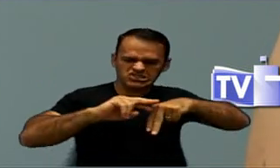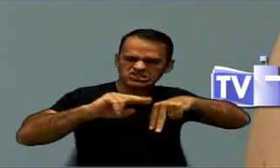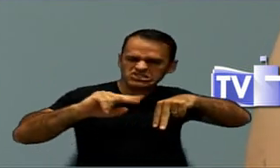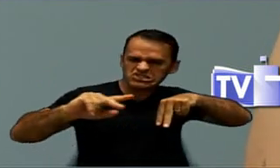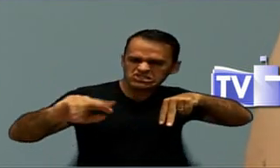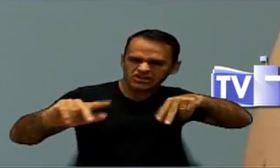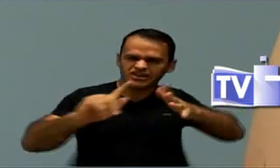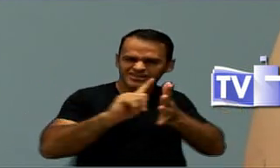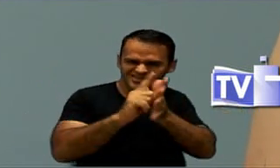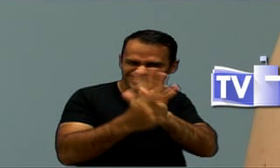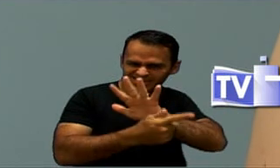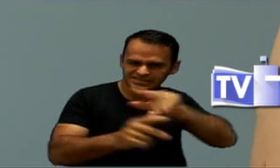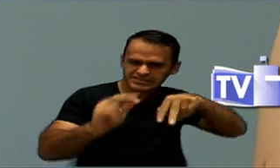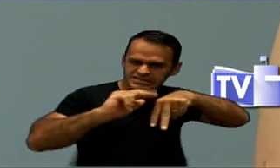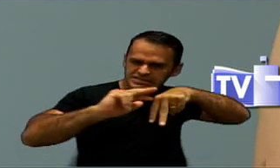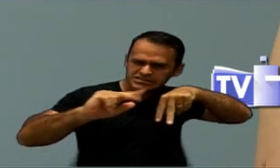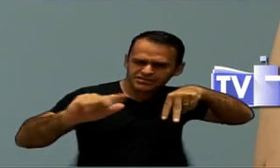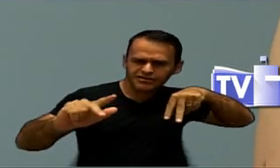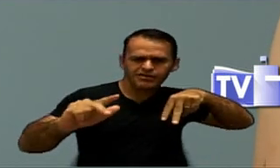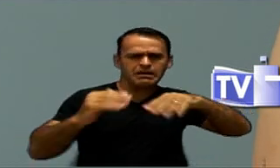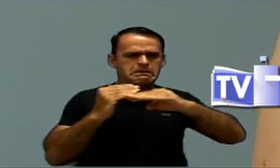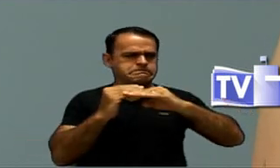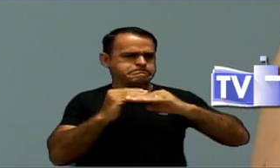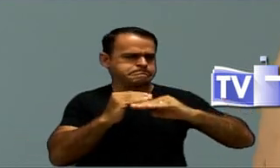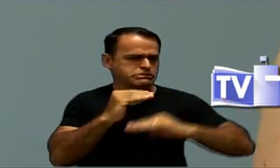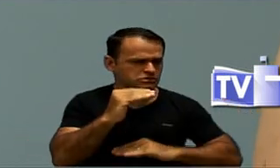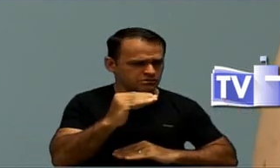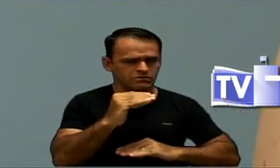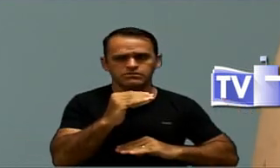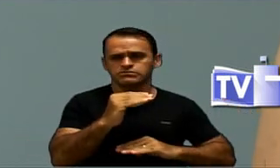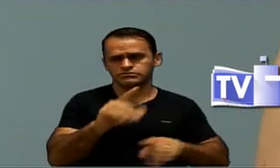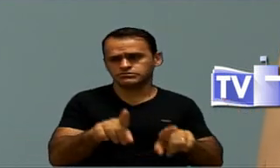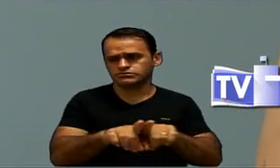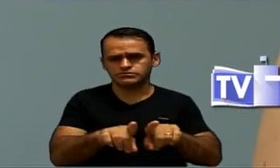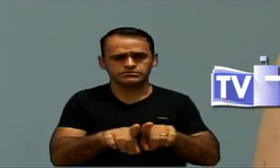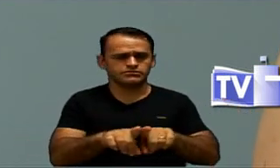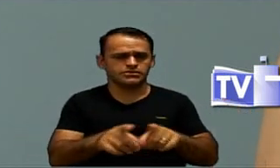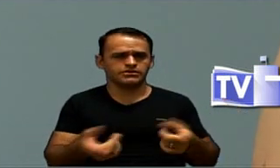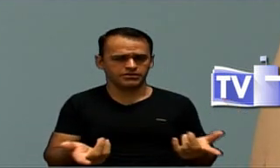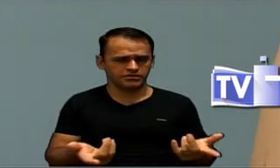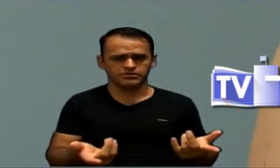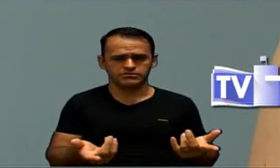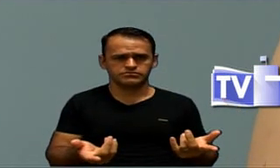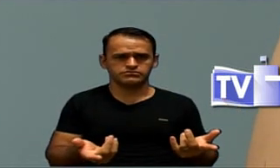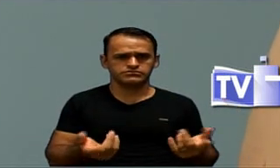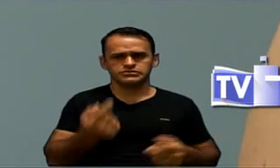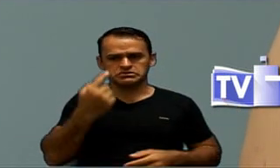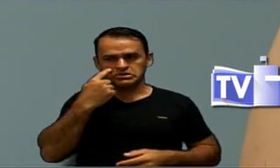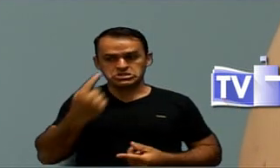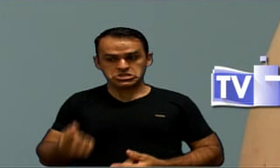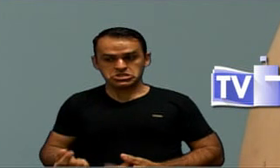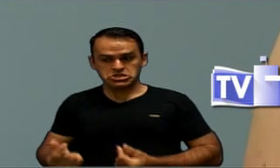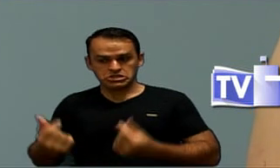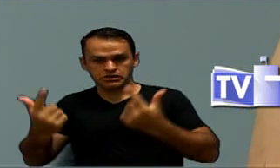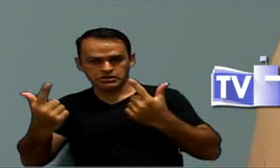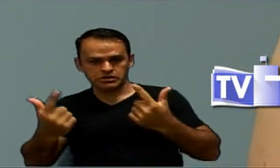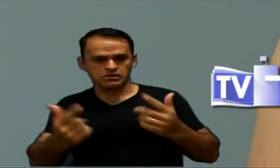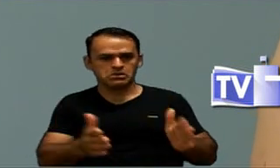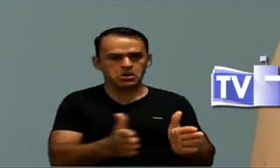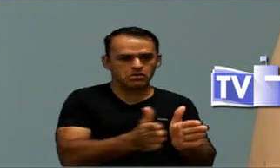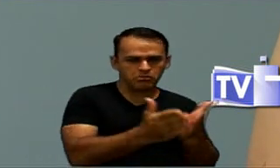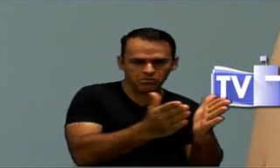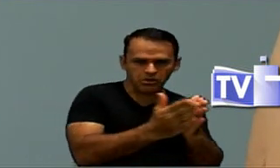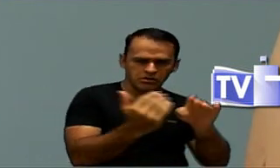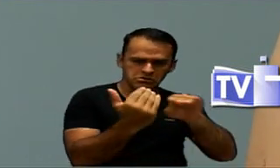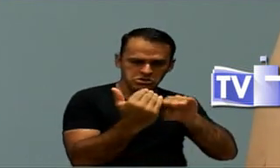a gente também está falando de uma questão de desigualdade de classe. A classe, ela não tem apenas uma desigualdade a nível econômico, ela tem uma desigualdade a nível